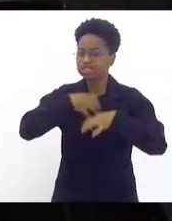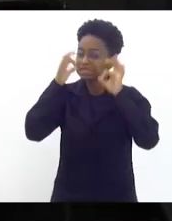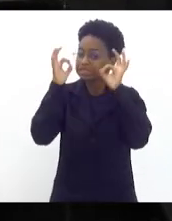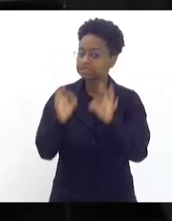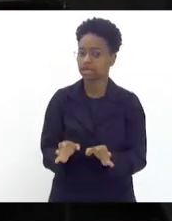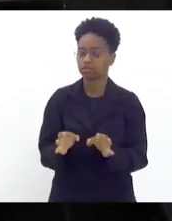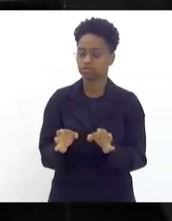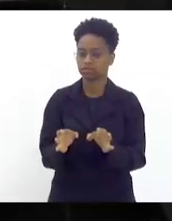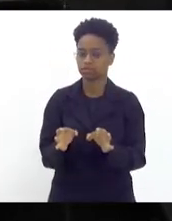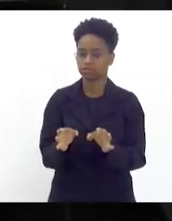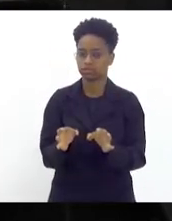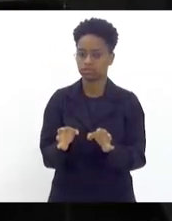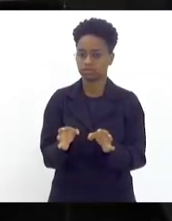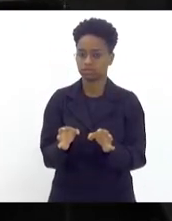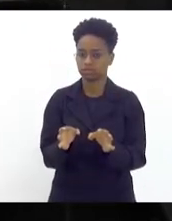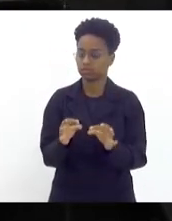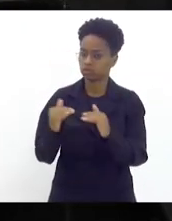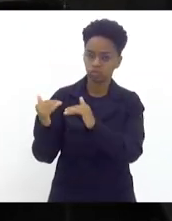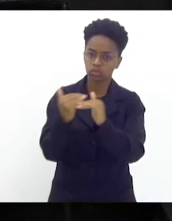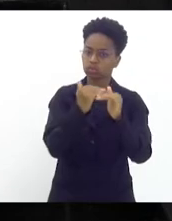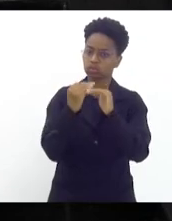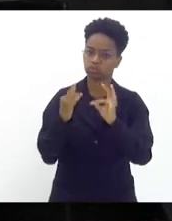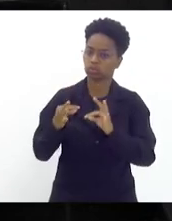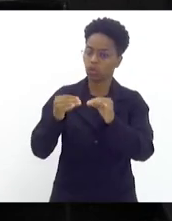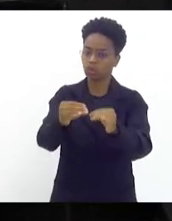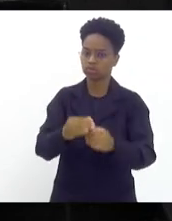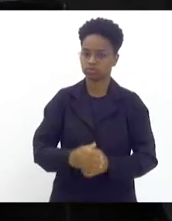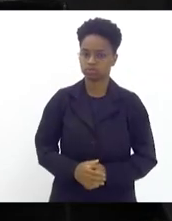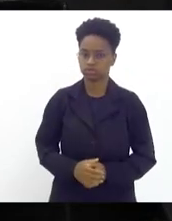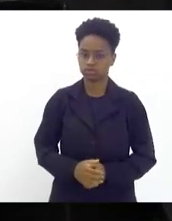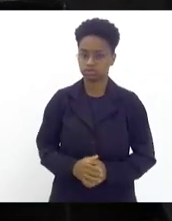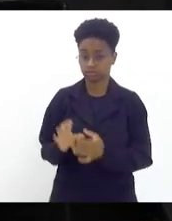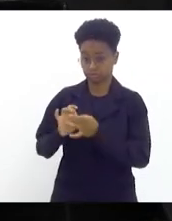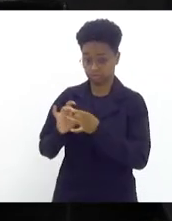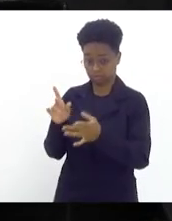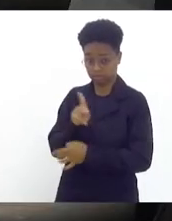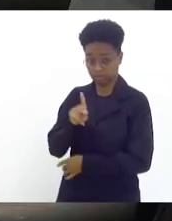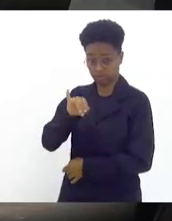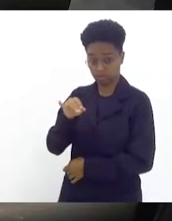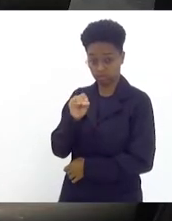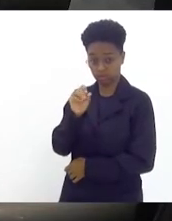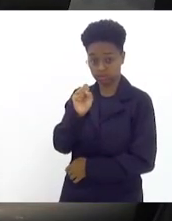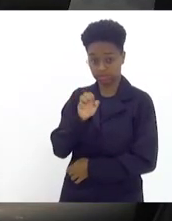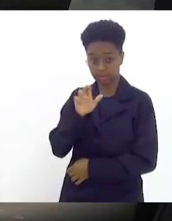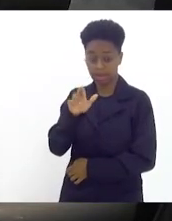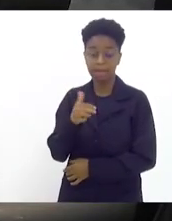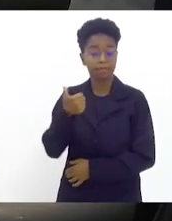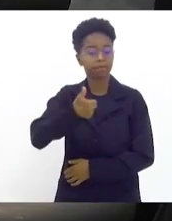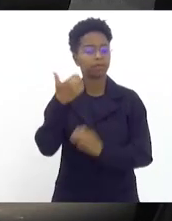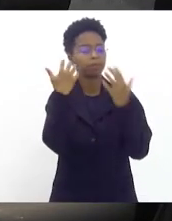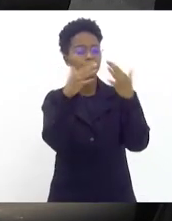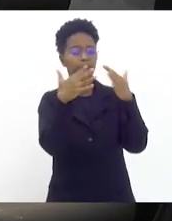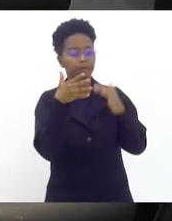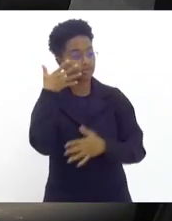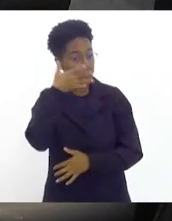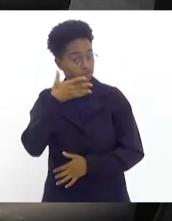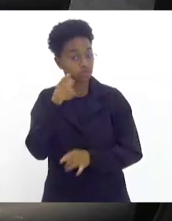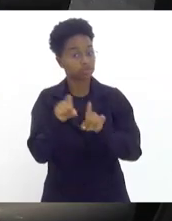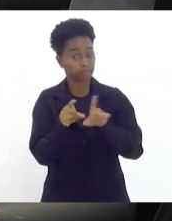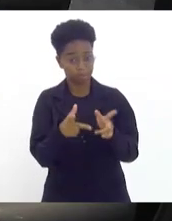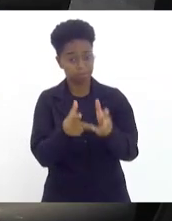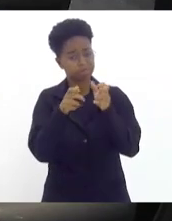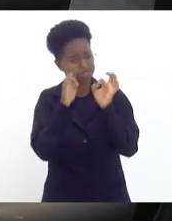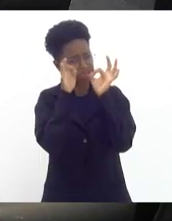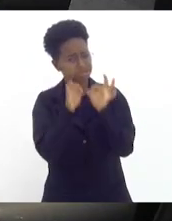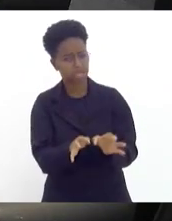deve ser para todos Professor Josemar uma parte primeiro parabenizar o seu discurso e a sua observação é